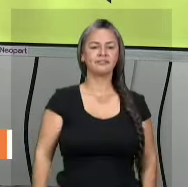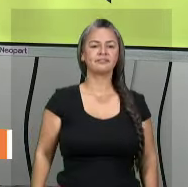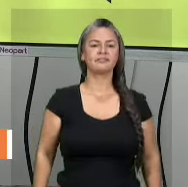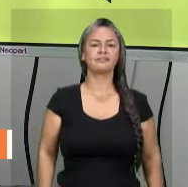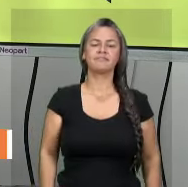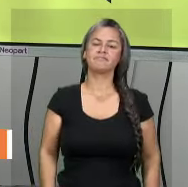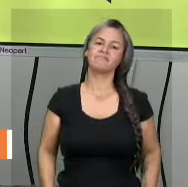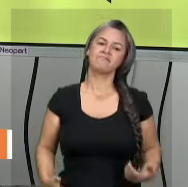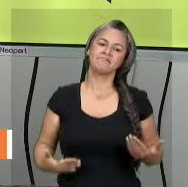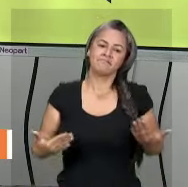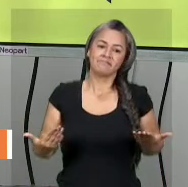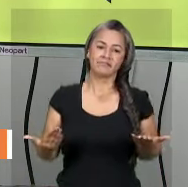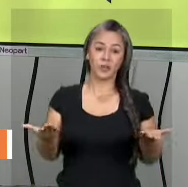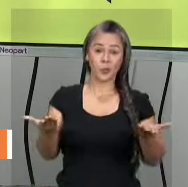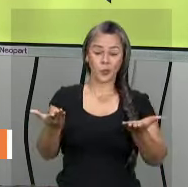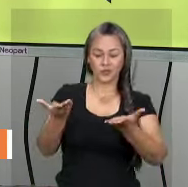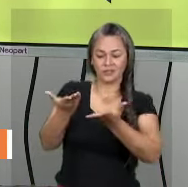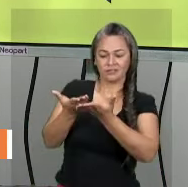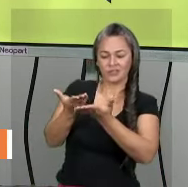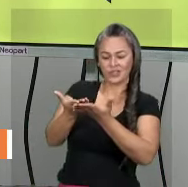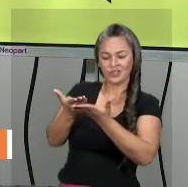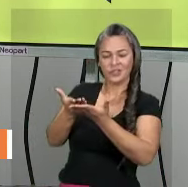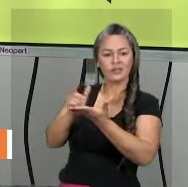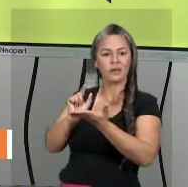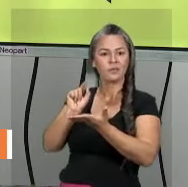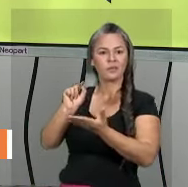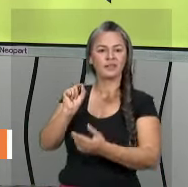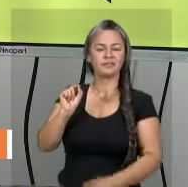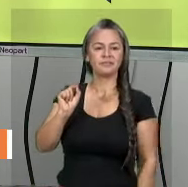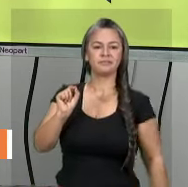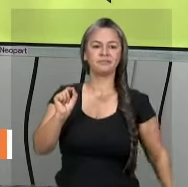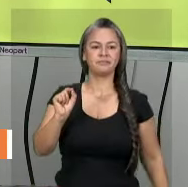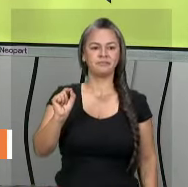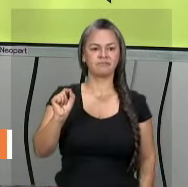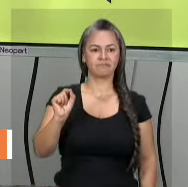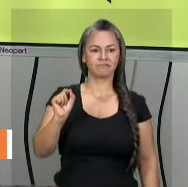E na aula de hoje nós iremos